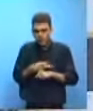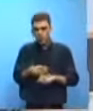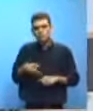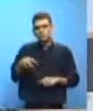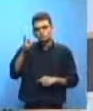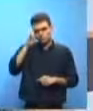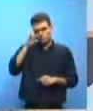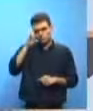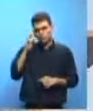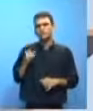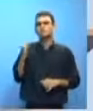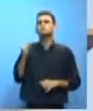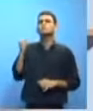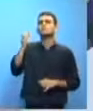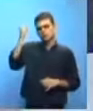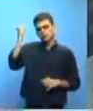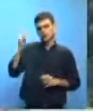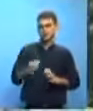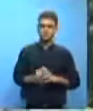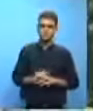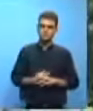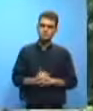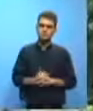até ele, e aquele homem foi também.